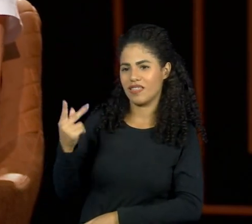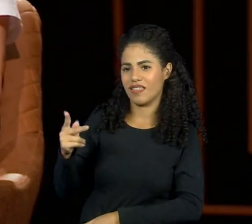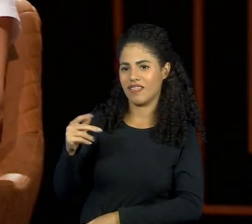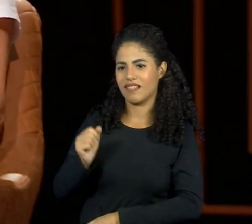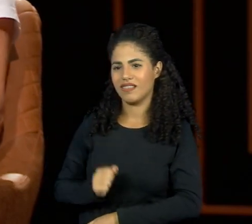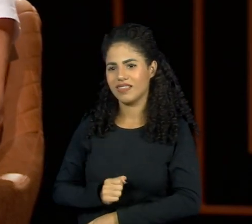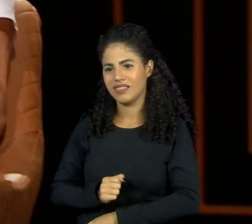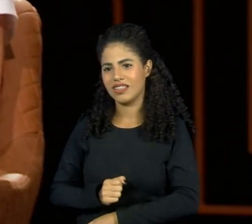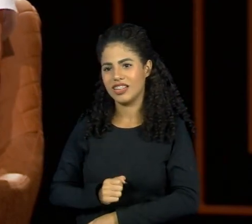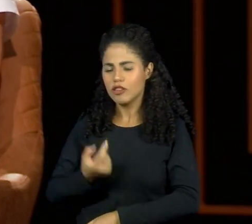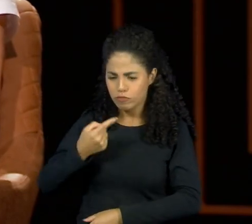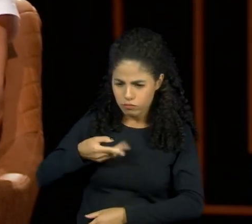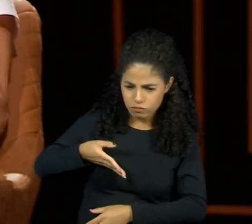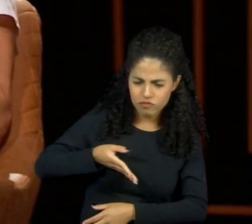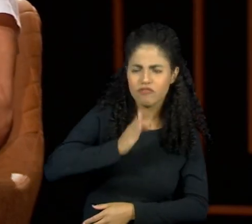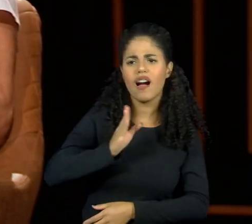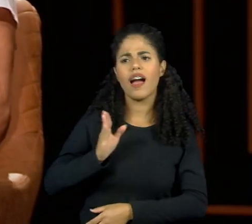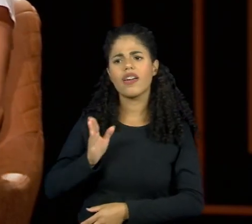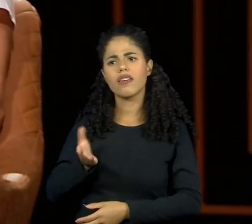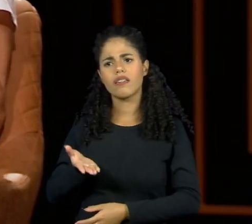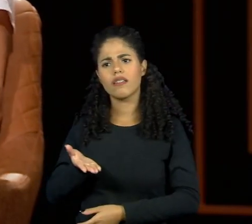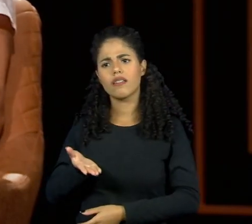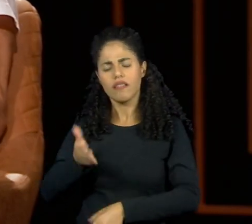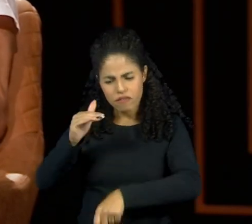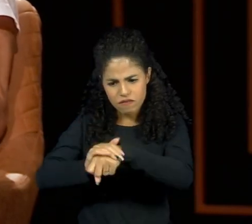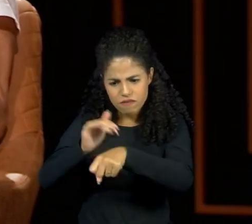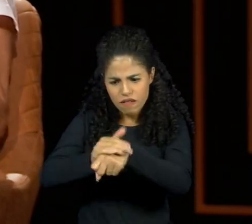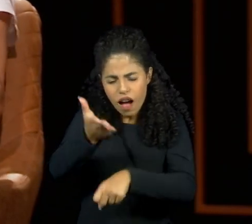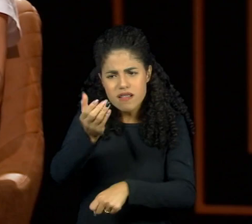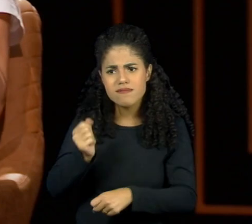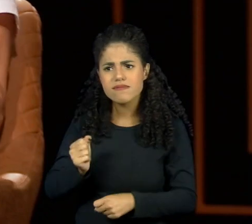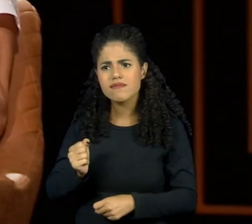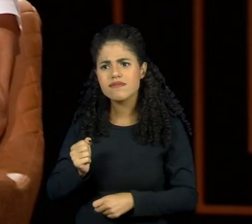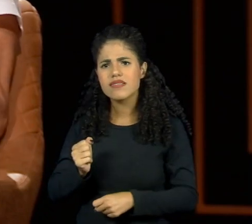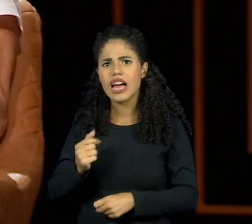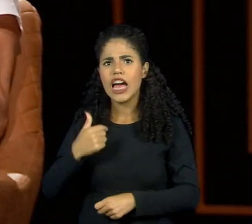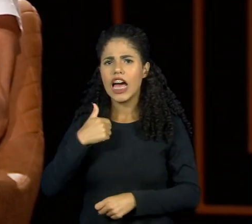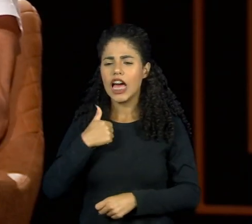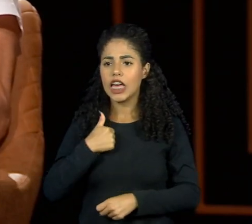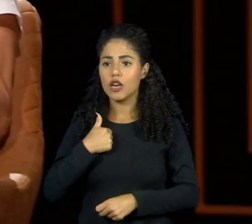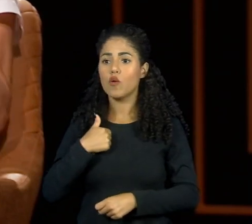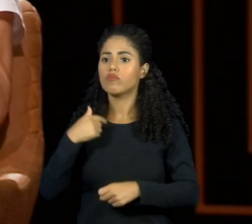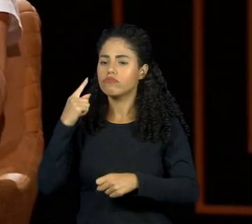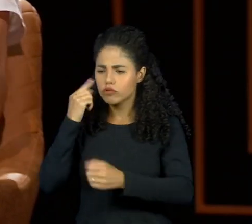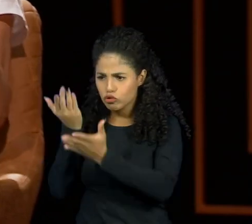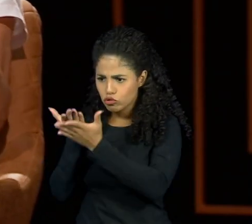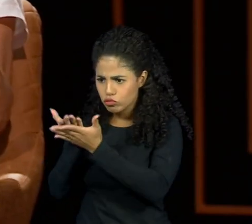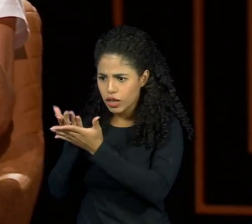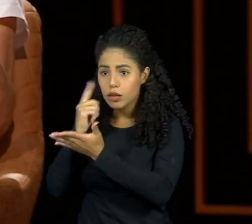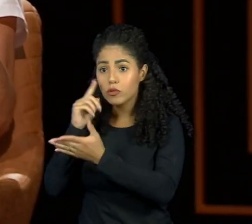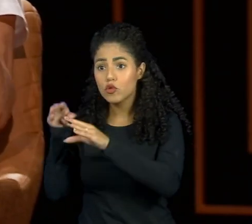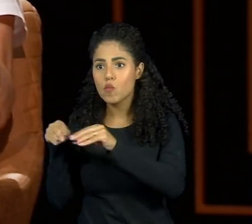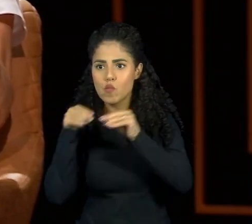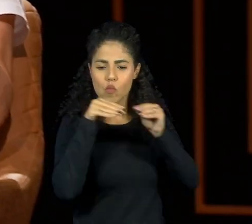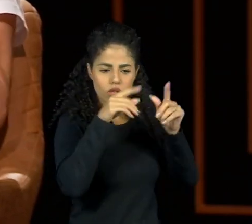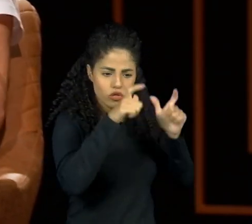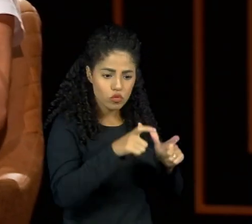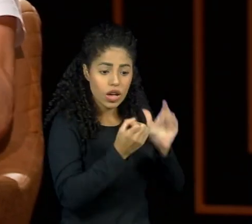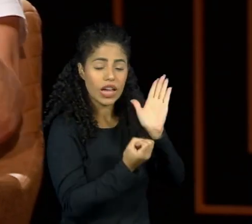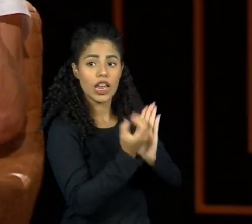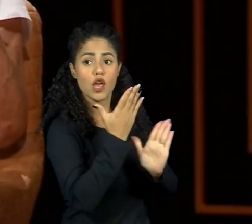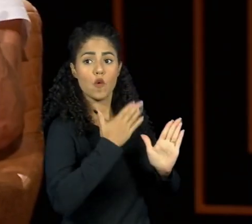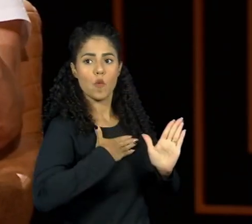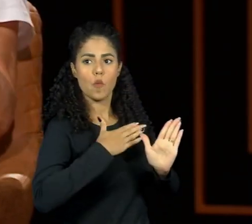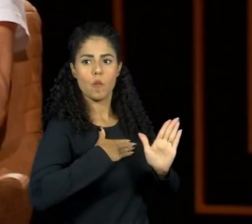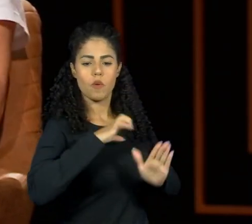ir, sabe, fazer. Eu saí do estúdio dela e montei o meu estúdio, que tinha 2 salas, chamava